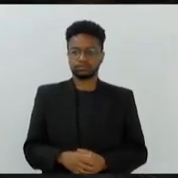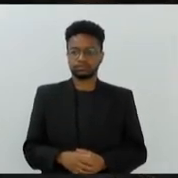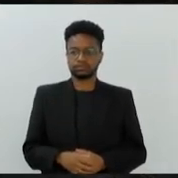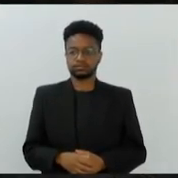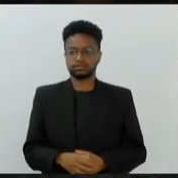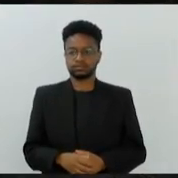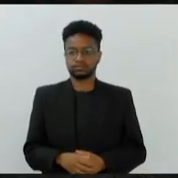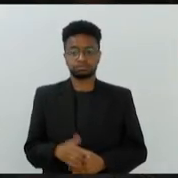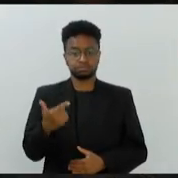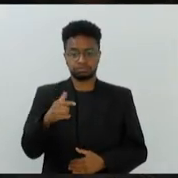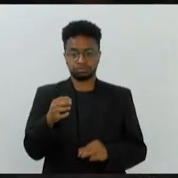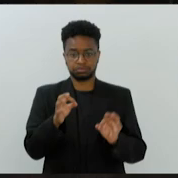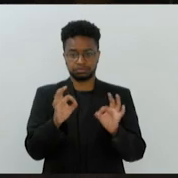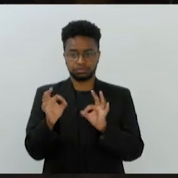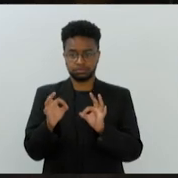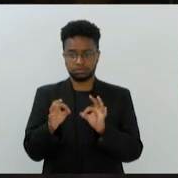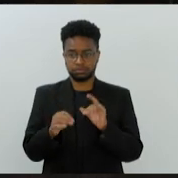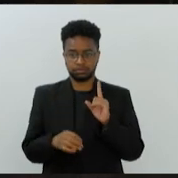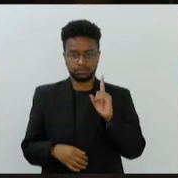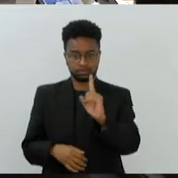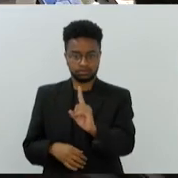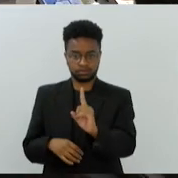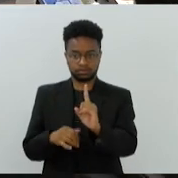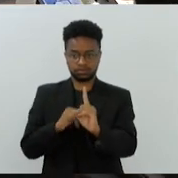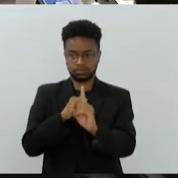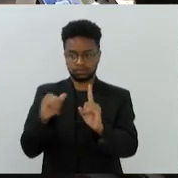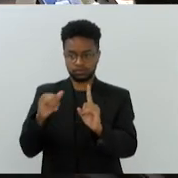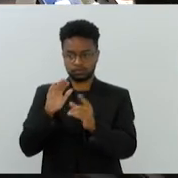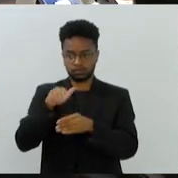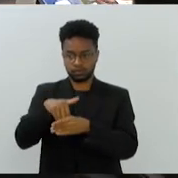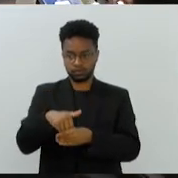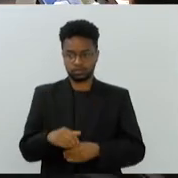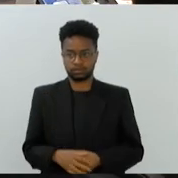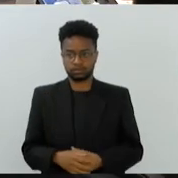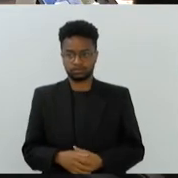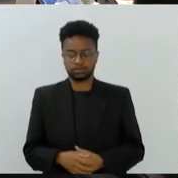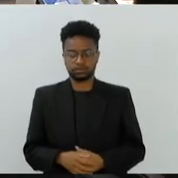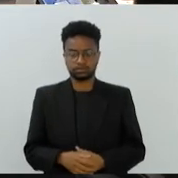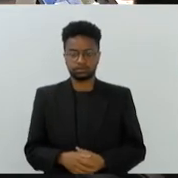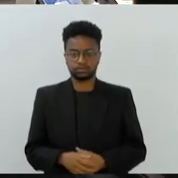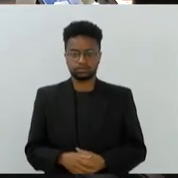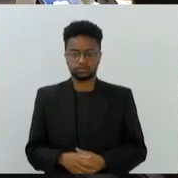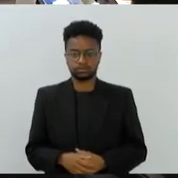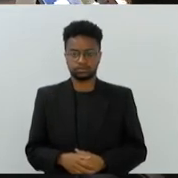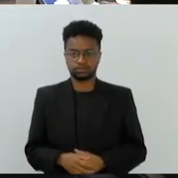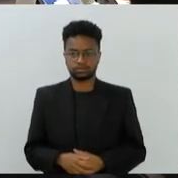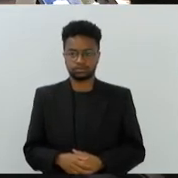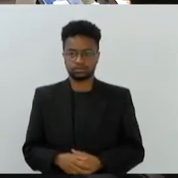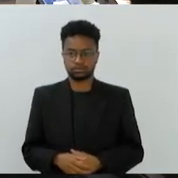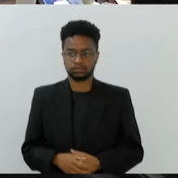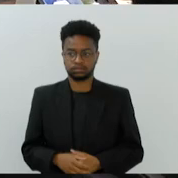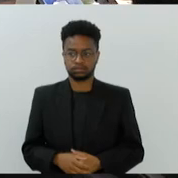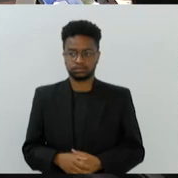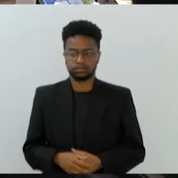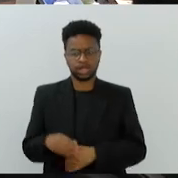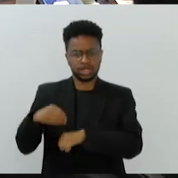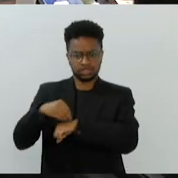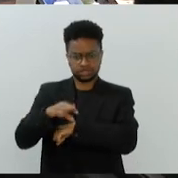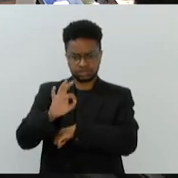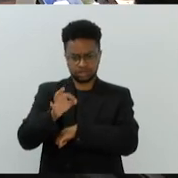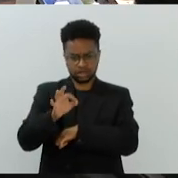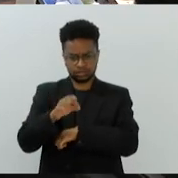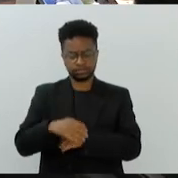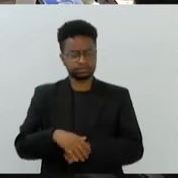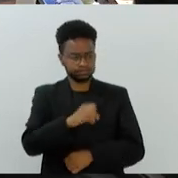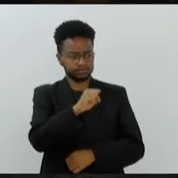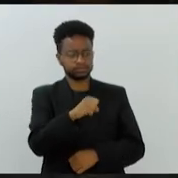Não havendo mais quem queira... Declaração, presidente. Eu vou votar ainda. É nesse, a indicação ainda, né, o Flávio? É. Então